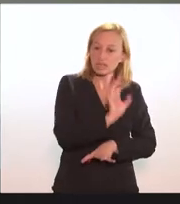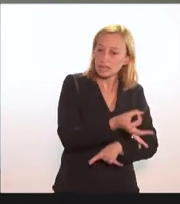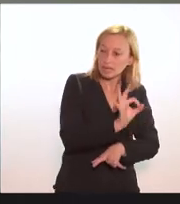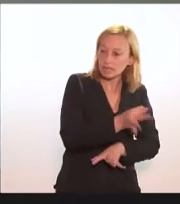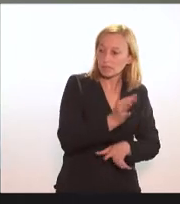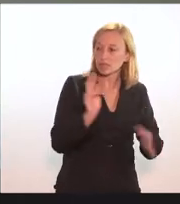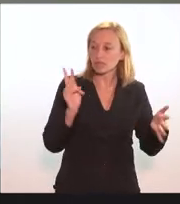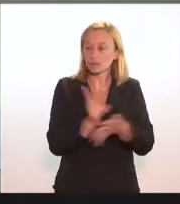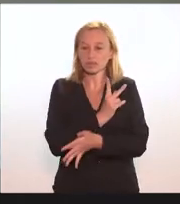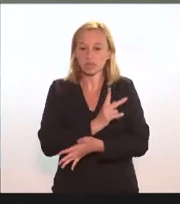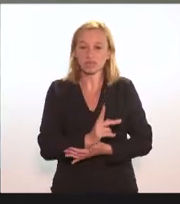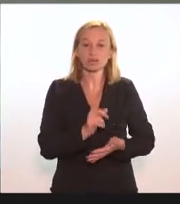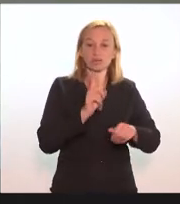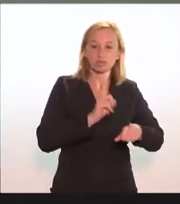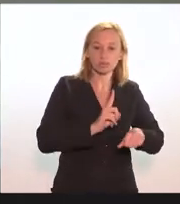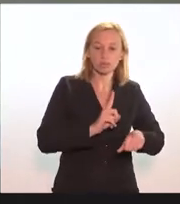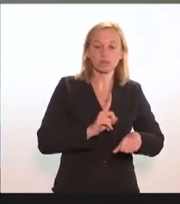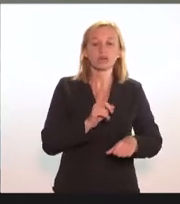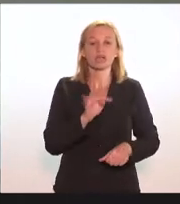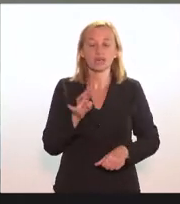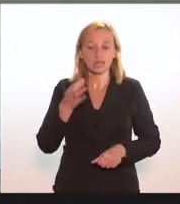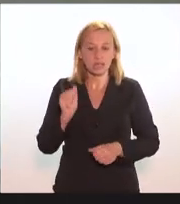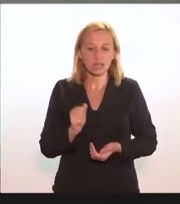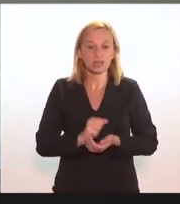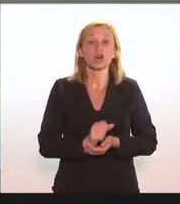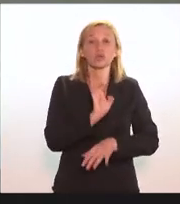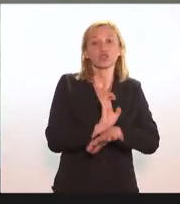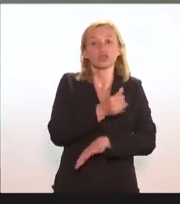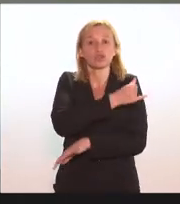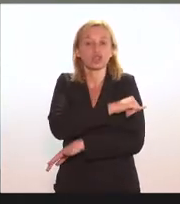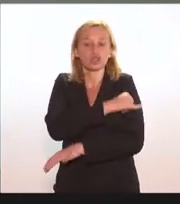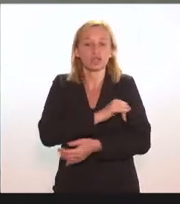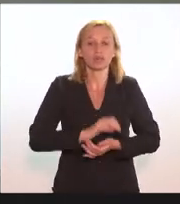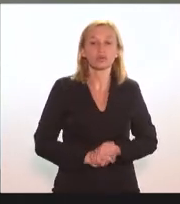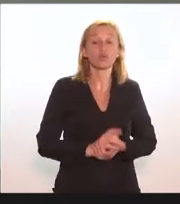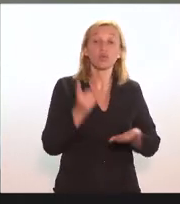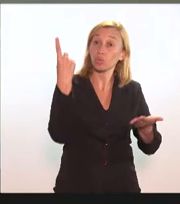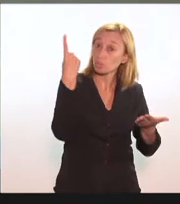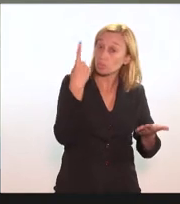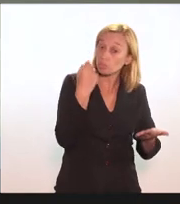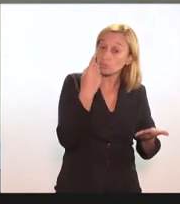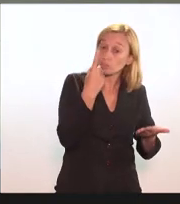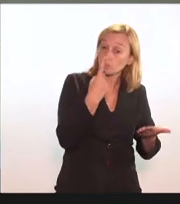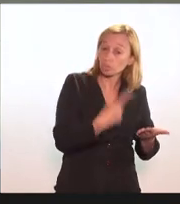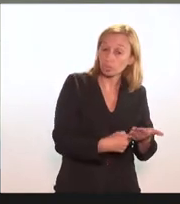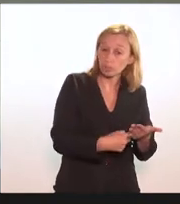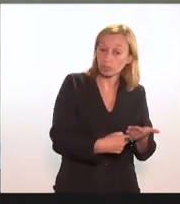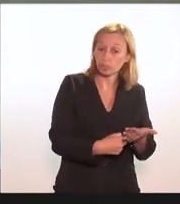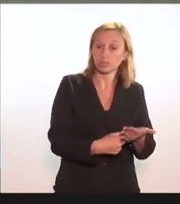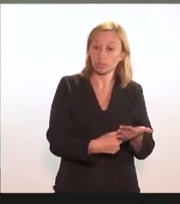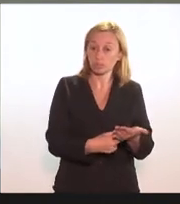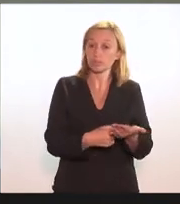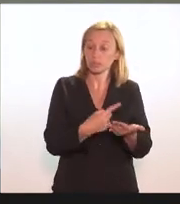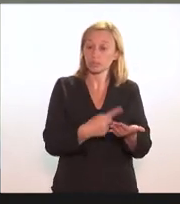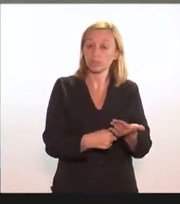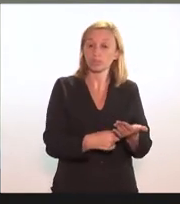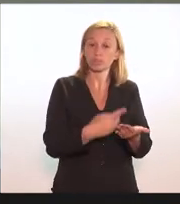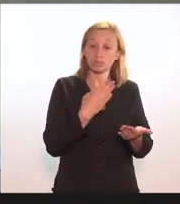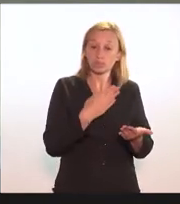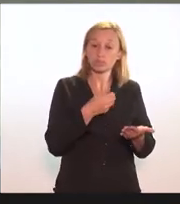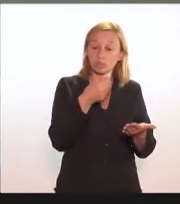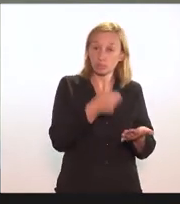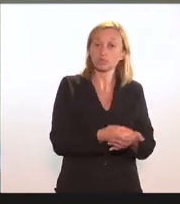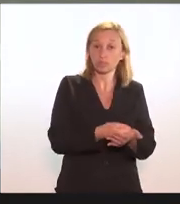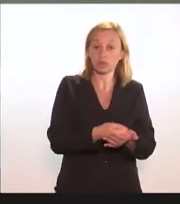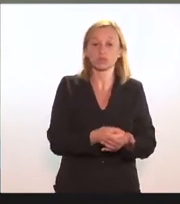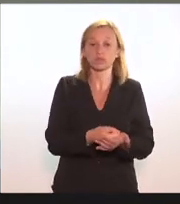ocorreu em termos de receita. O Estado do Rio de Janeiro cumpriu o balanço orçamentário previsto no